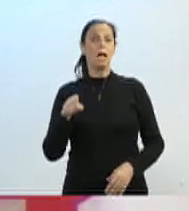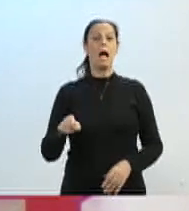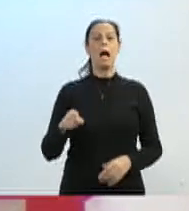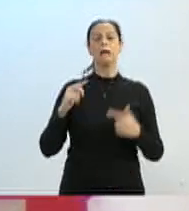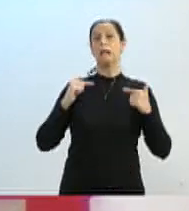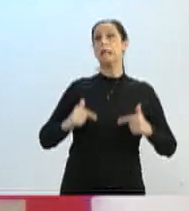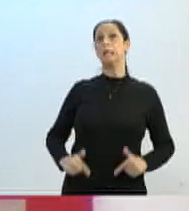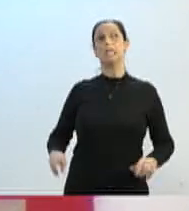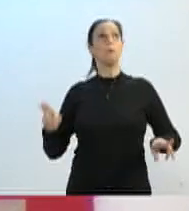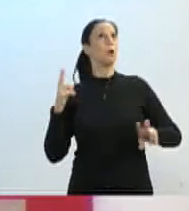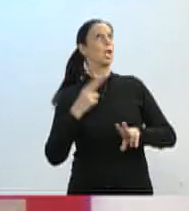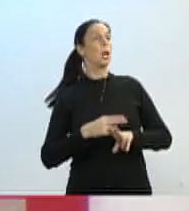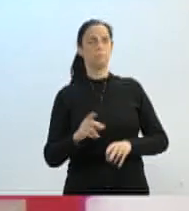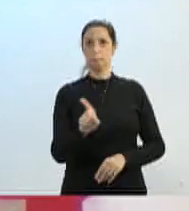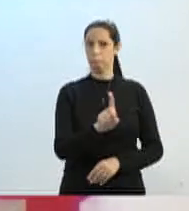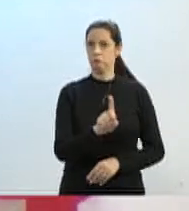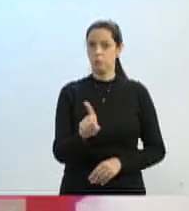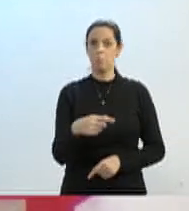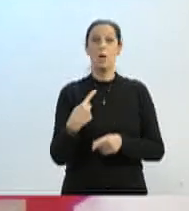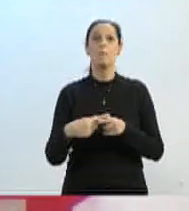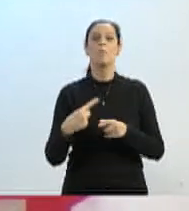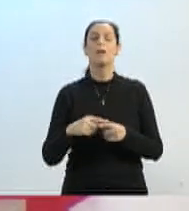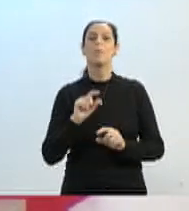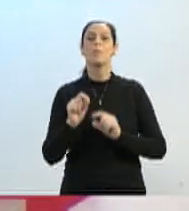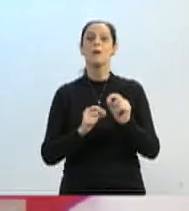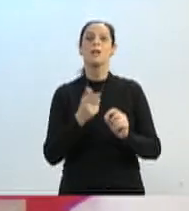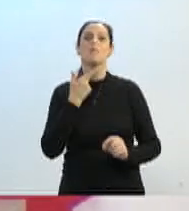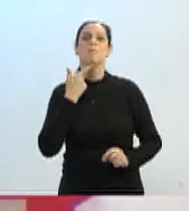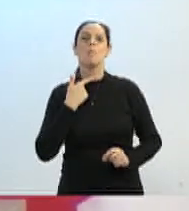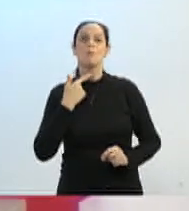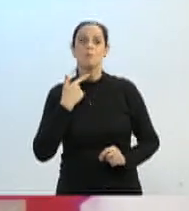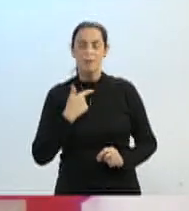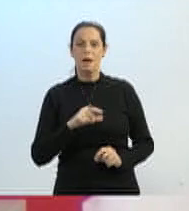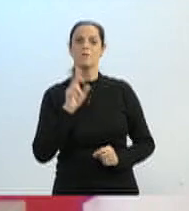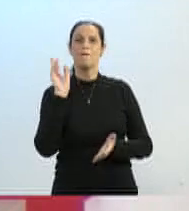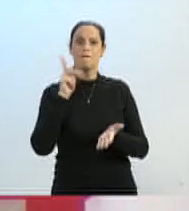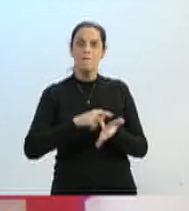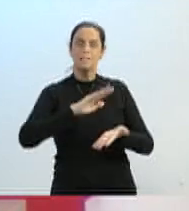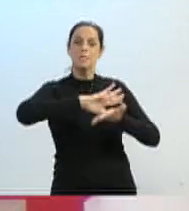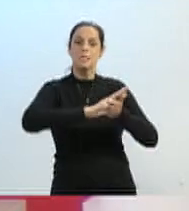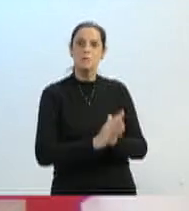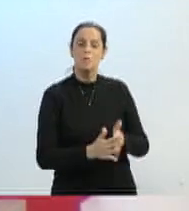questão é que querem apenas desqualificar qualquer valor moral,